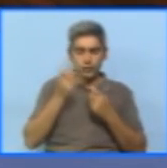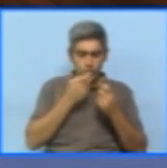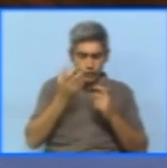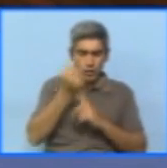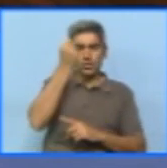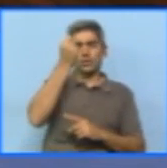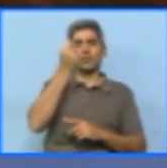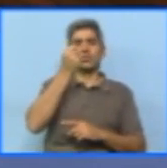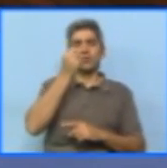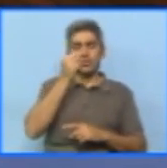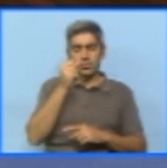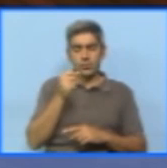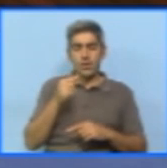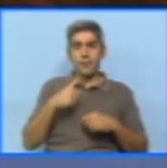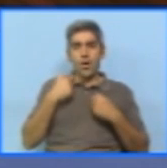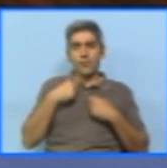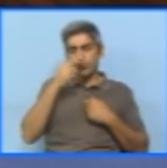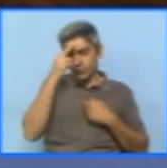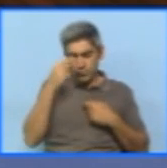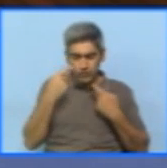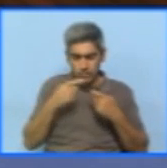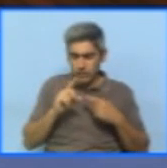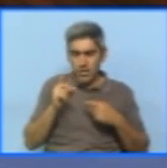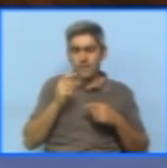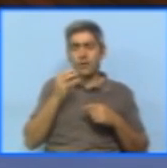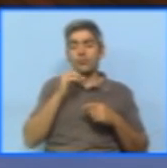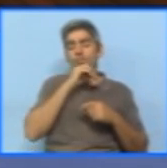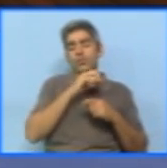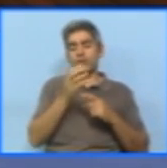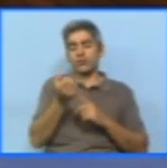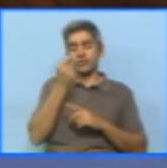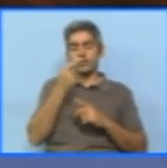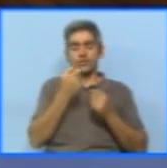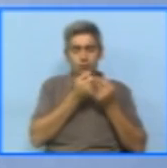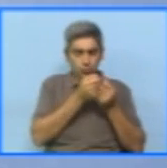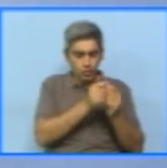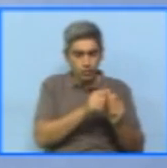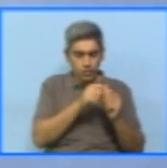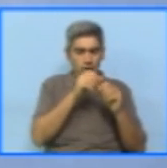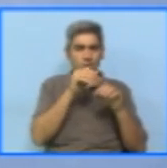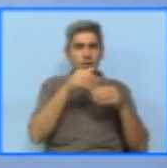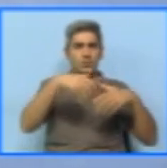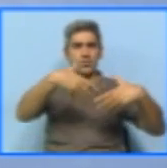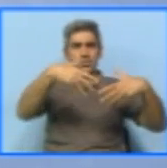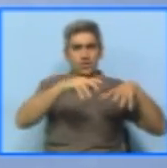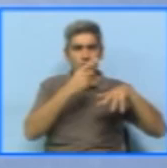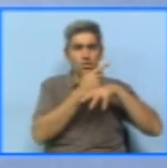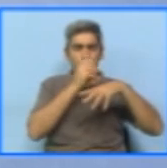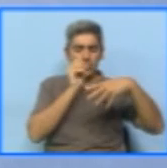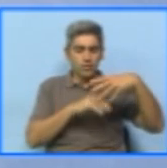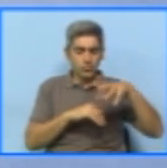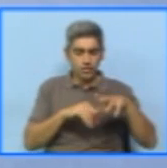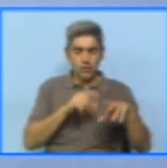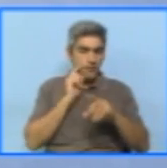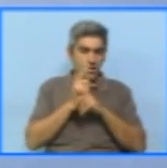encontrou, não por mérito próprio, um tesouro escondido. E o que é que ele faz? Esconde-o de